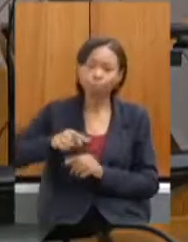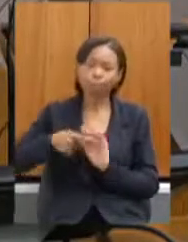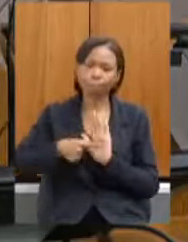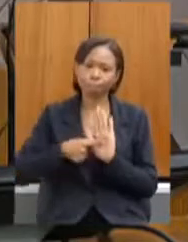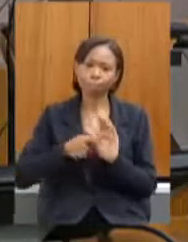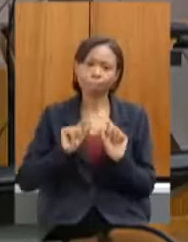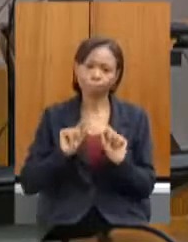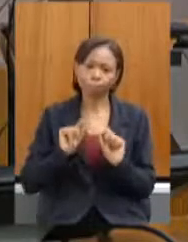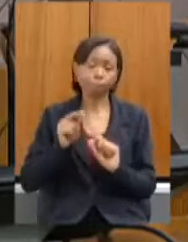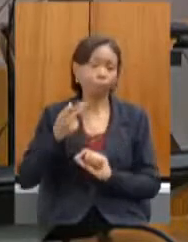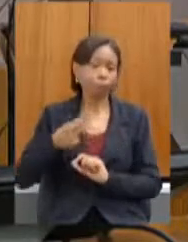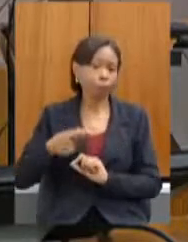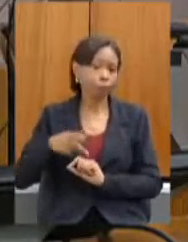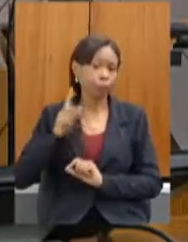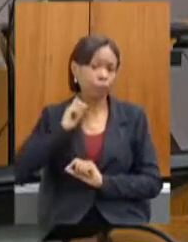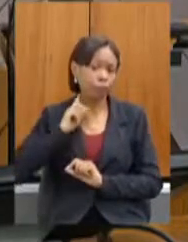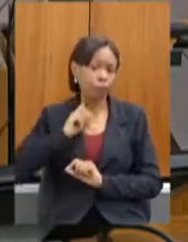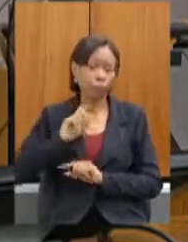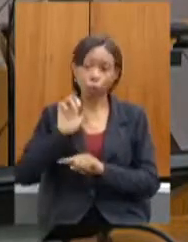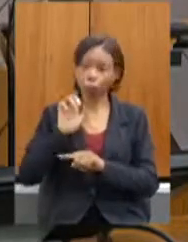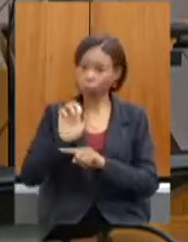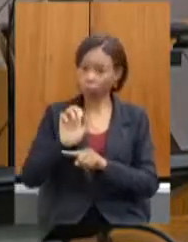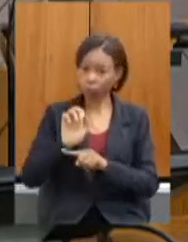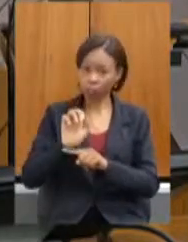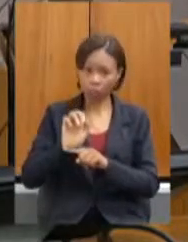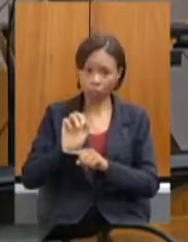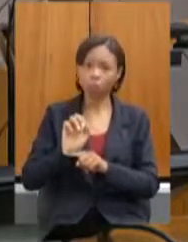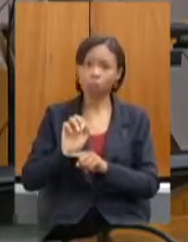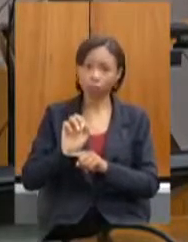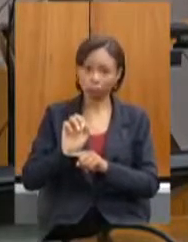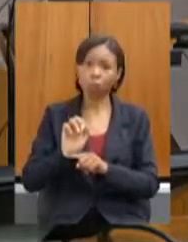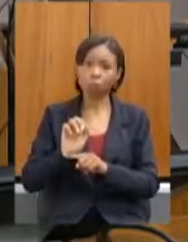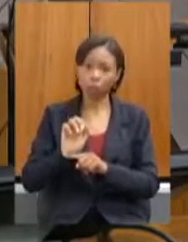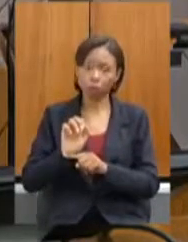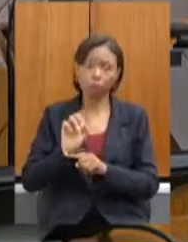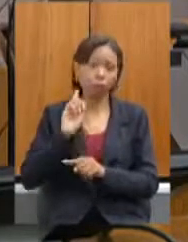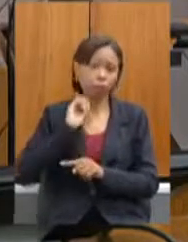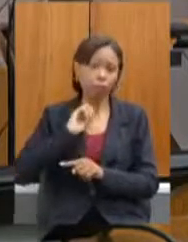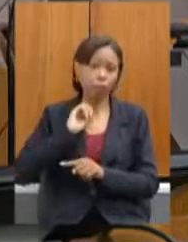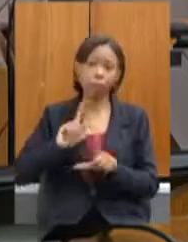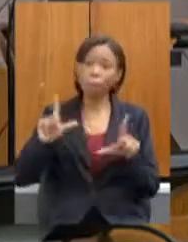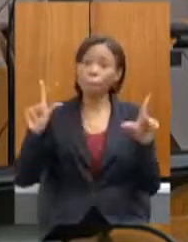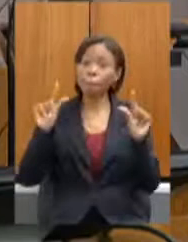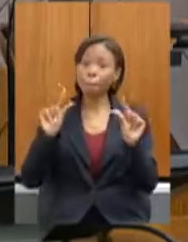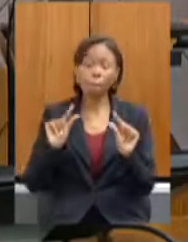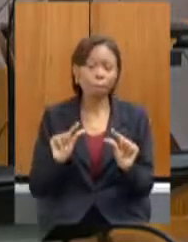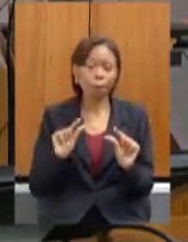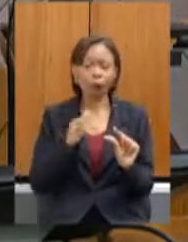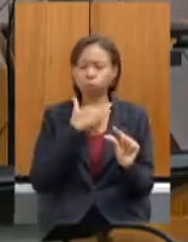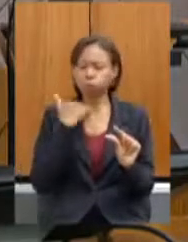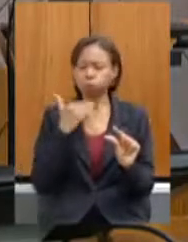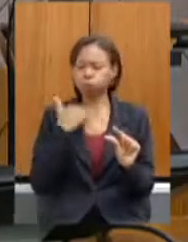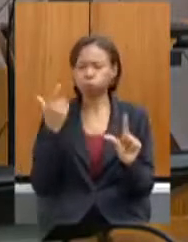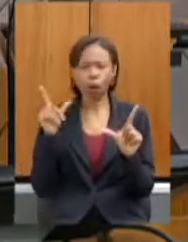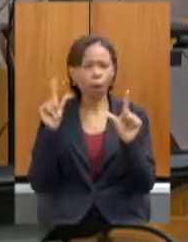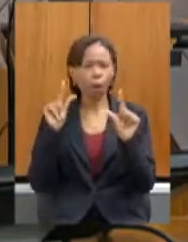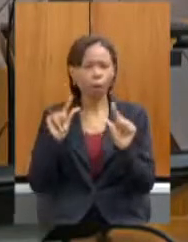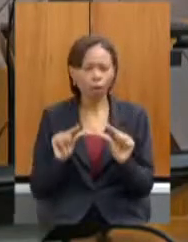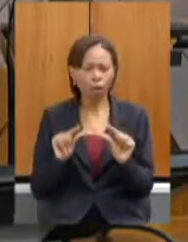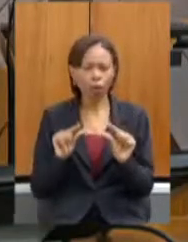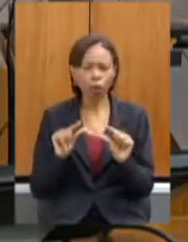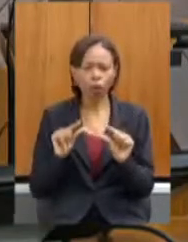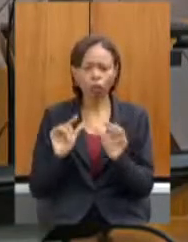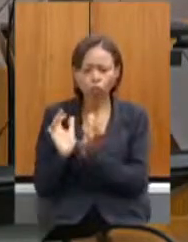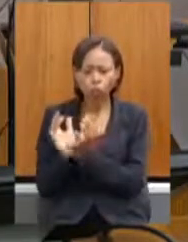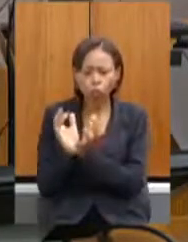que Minas Gerais é o estado com a menor com menor número de óbitos o menor taxa de óbitos por 100